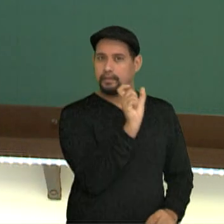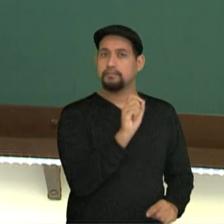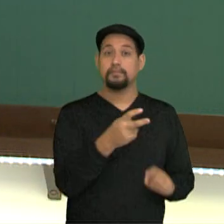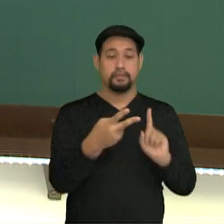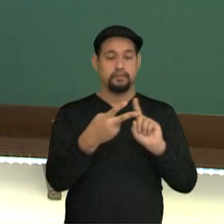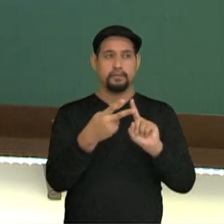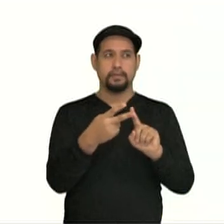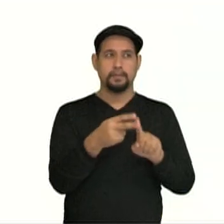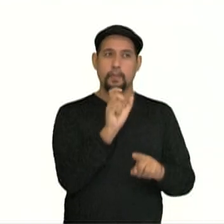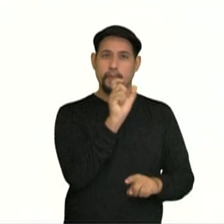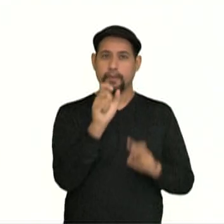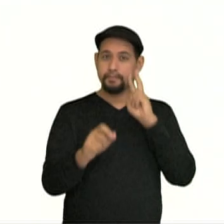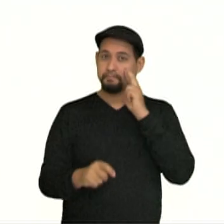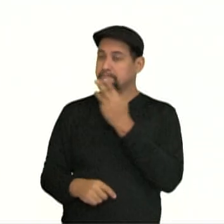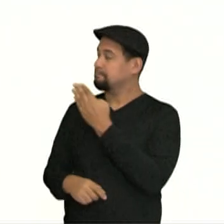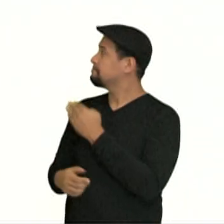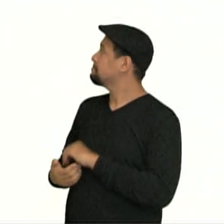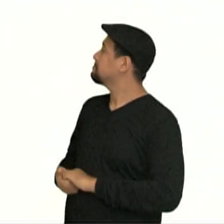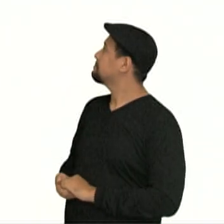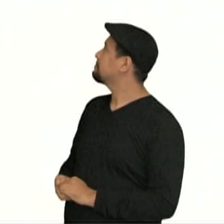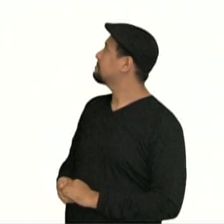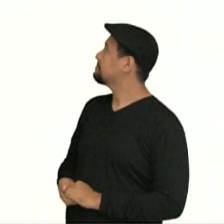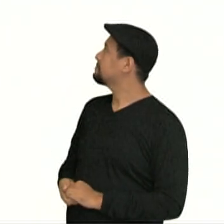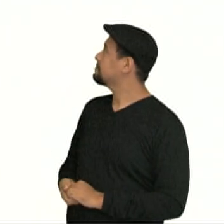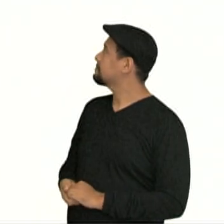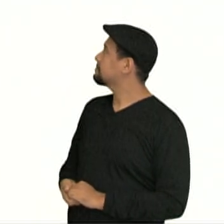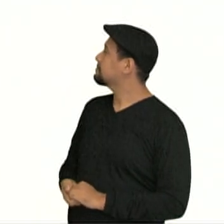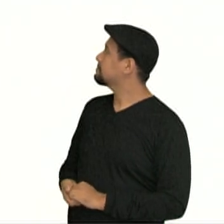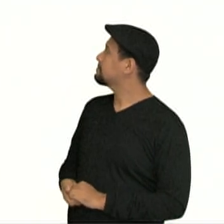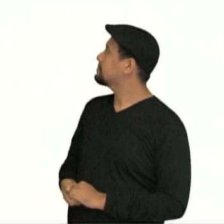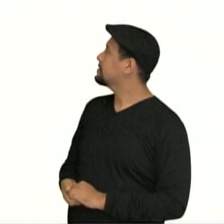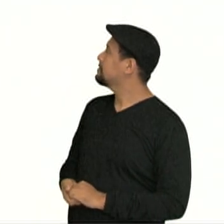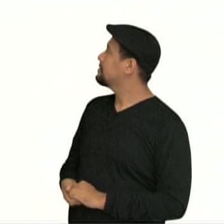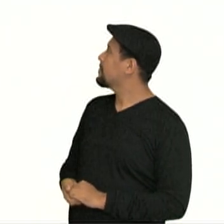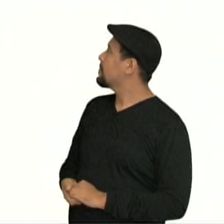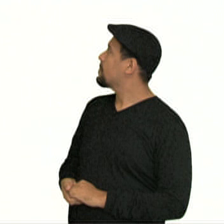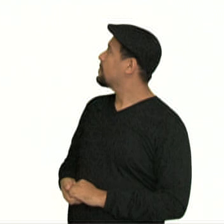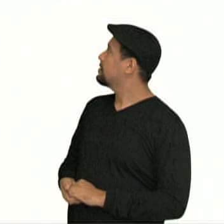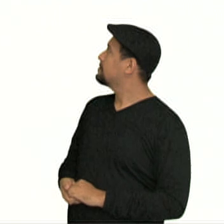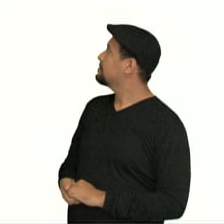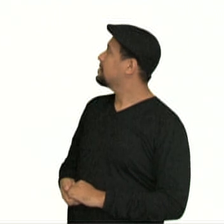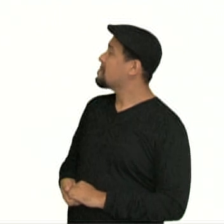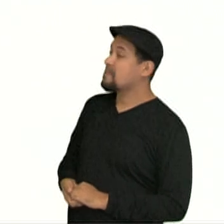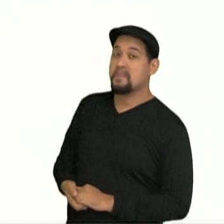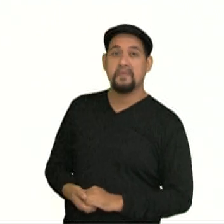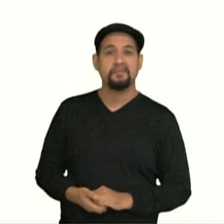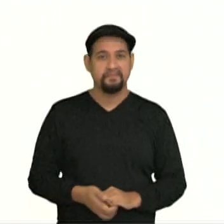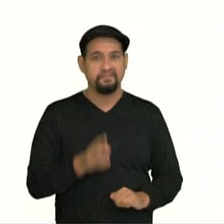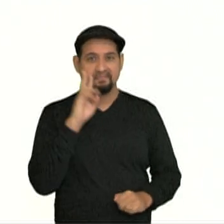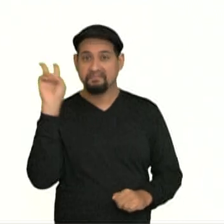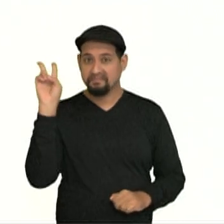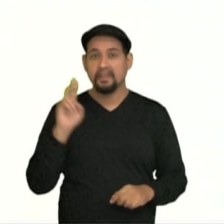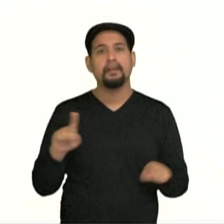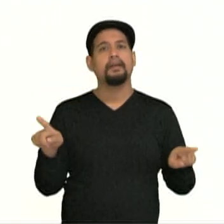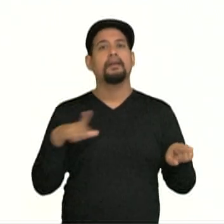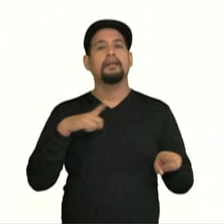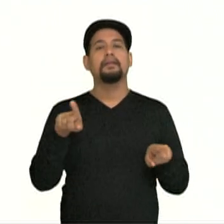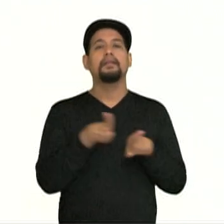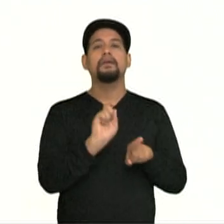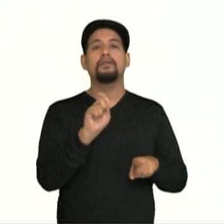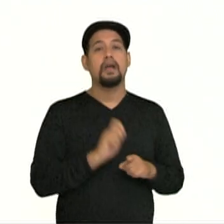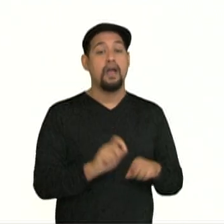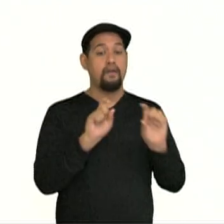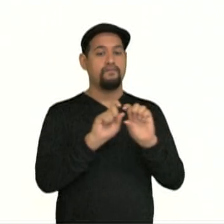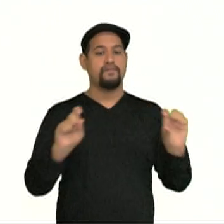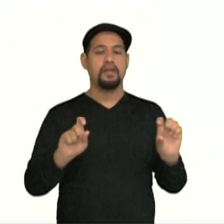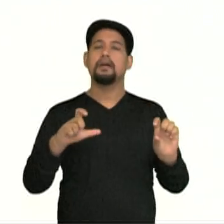segunda, what Wendy do at the moment she clean her teeth bathroom. Então aqui nós temos as frases,